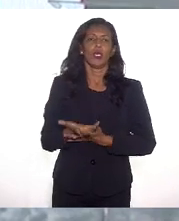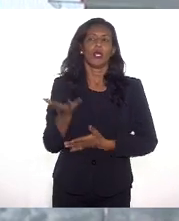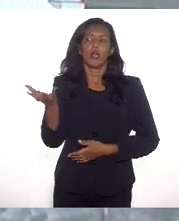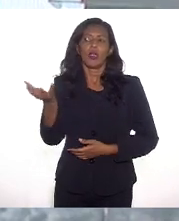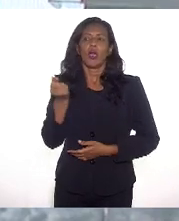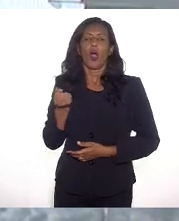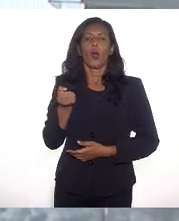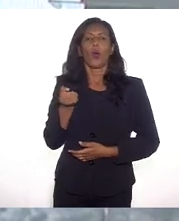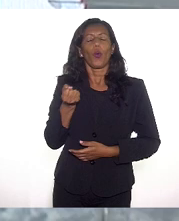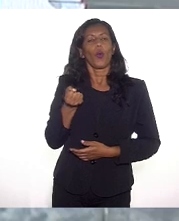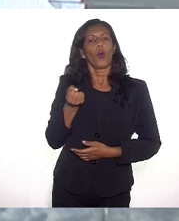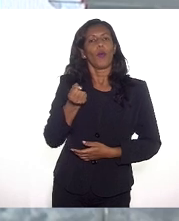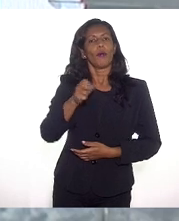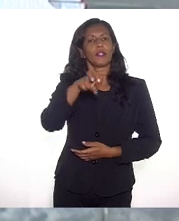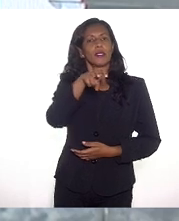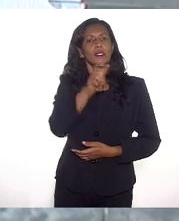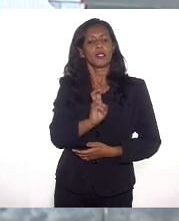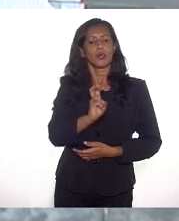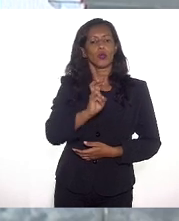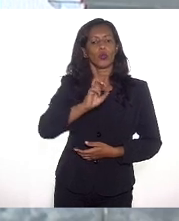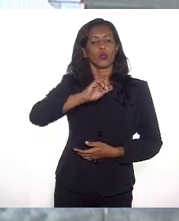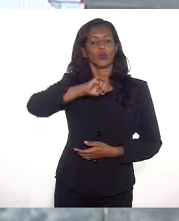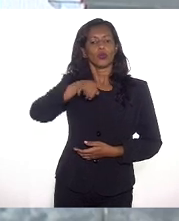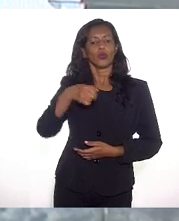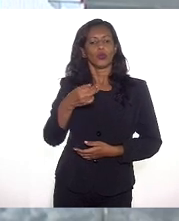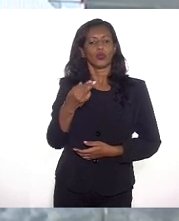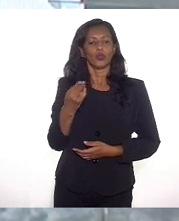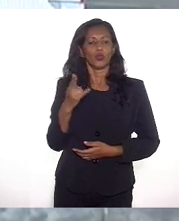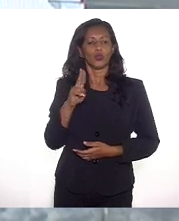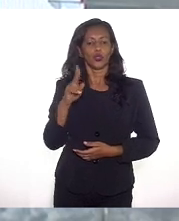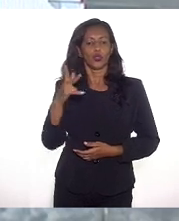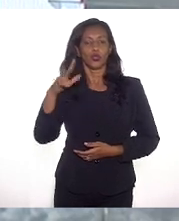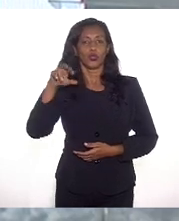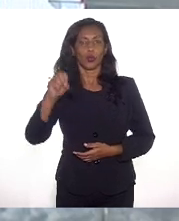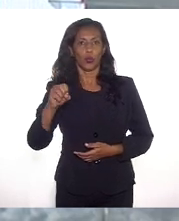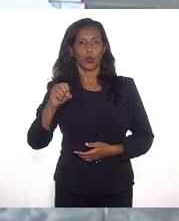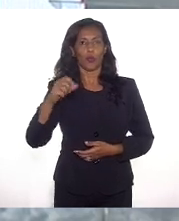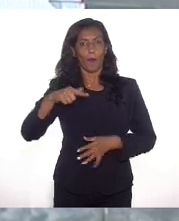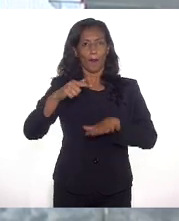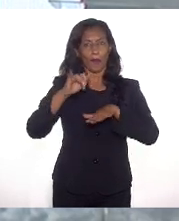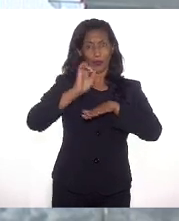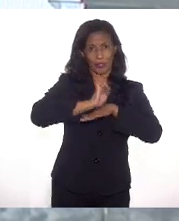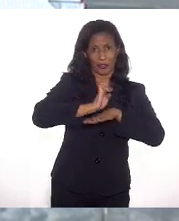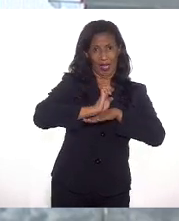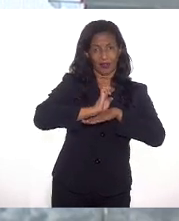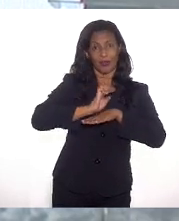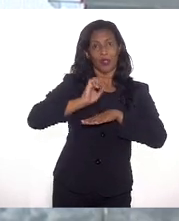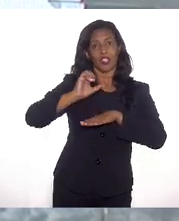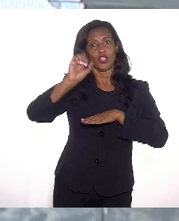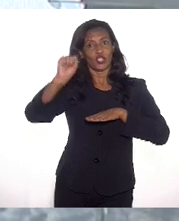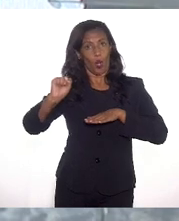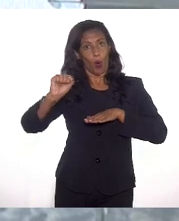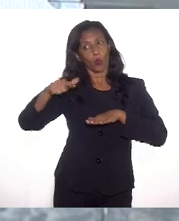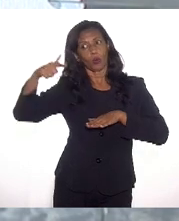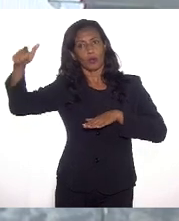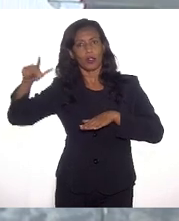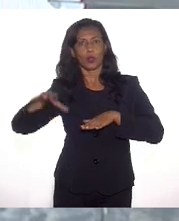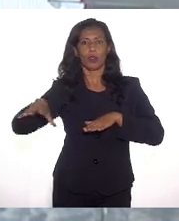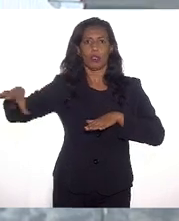dia 5 de junho na região metropolitana e 8 de junho para as outras regiões. Na segunda